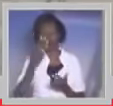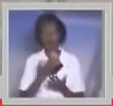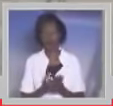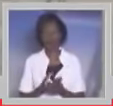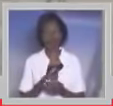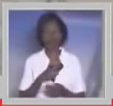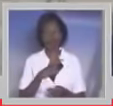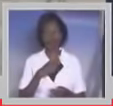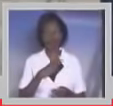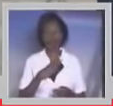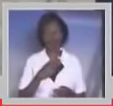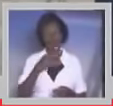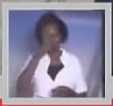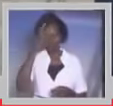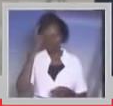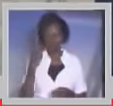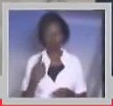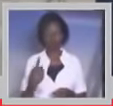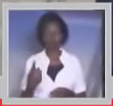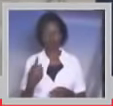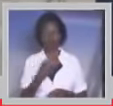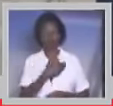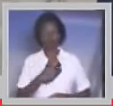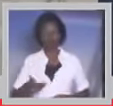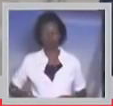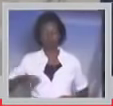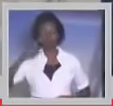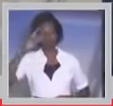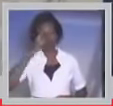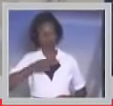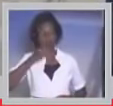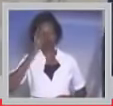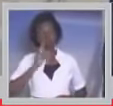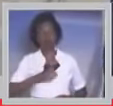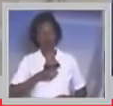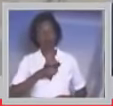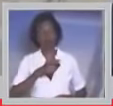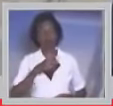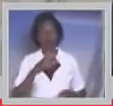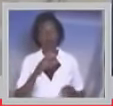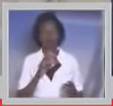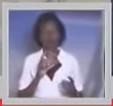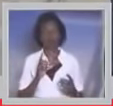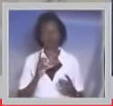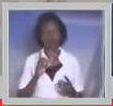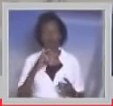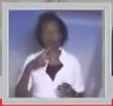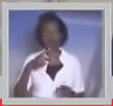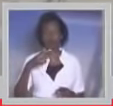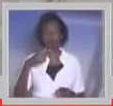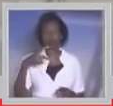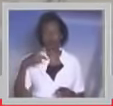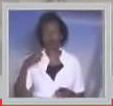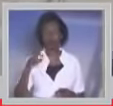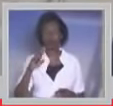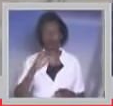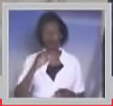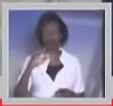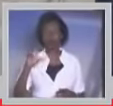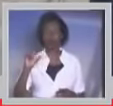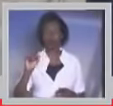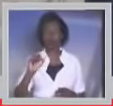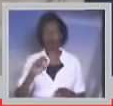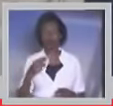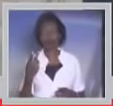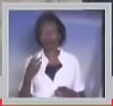orientação governamental para aqui o Departamento de Perícias Médicas ou a secretaria de